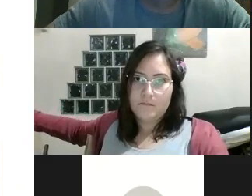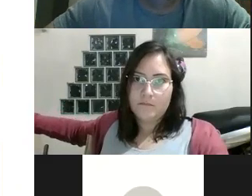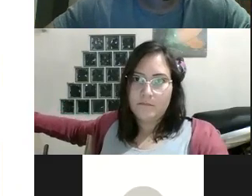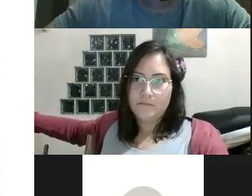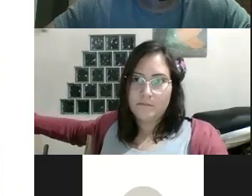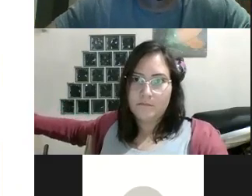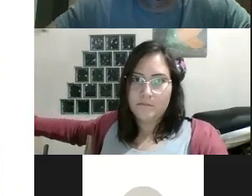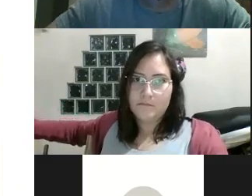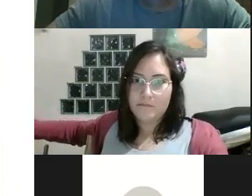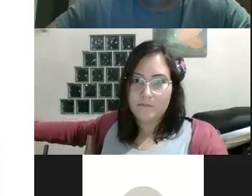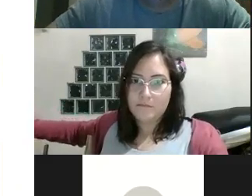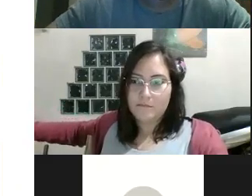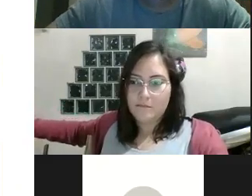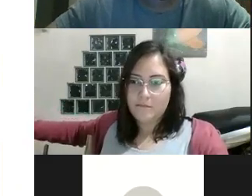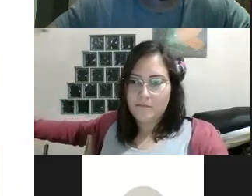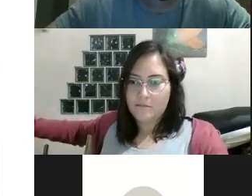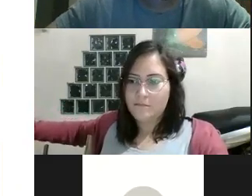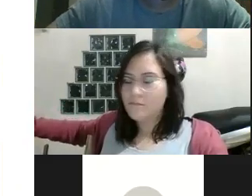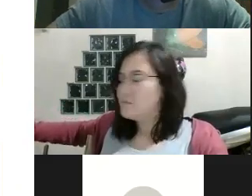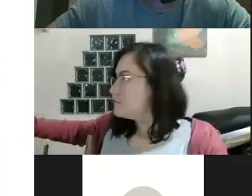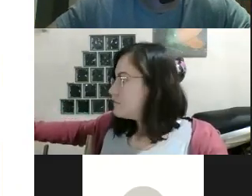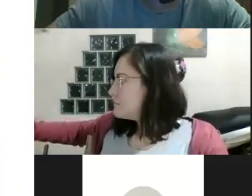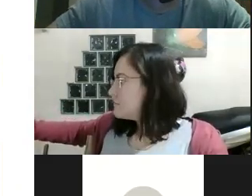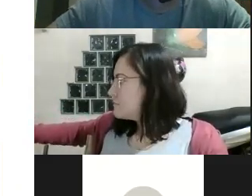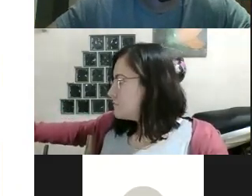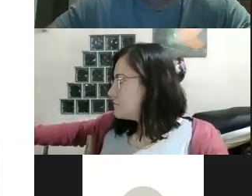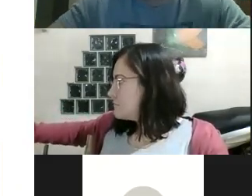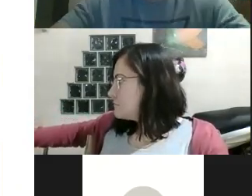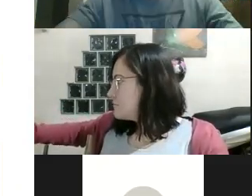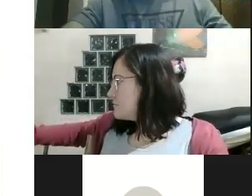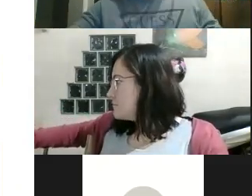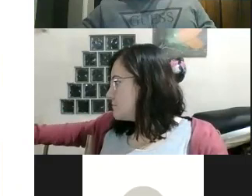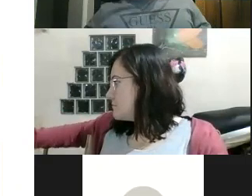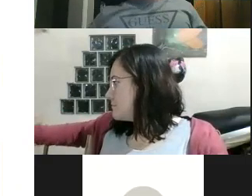com uma suposição meio estranha, assim.